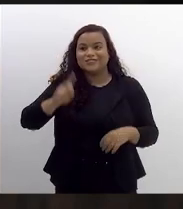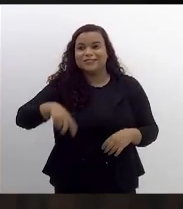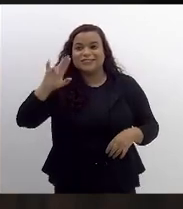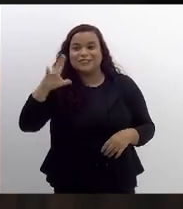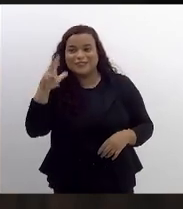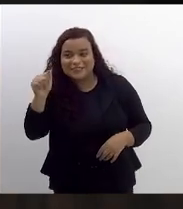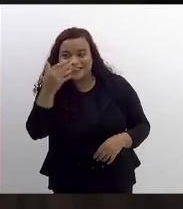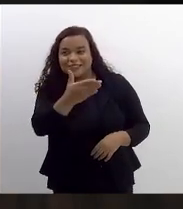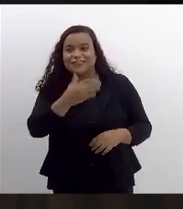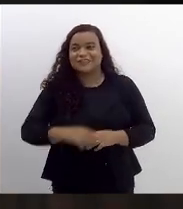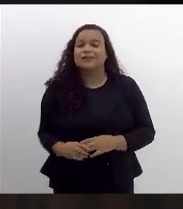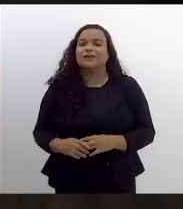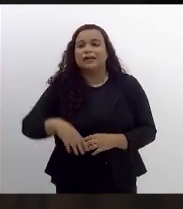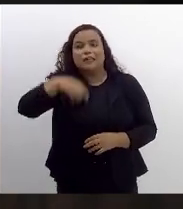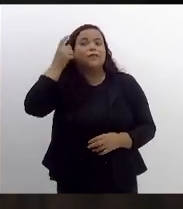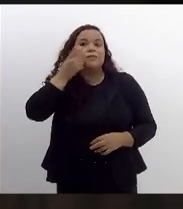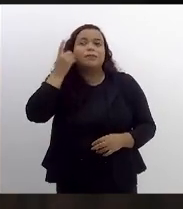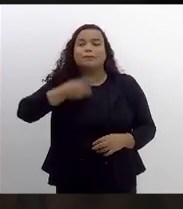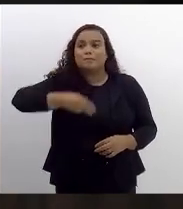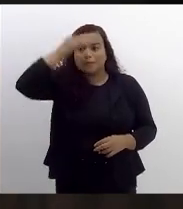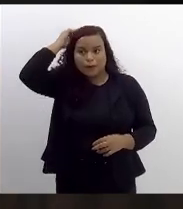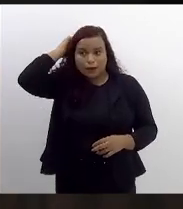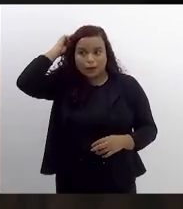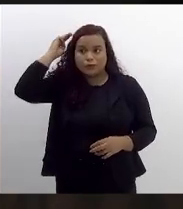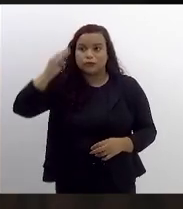tá do Márcio Pacheco